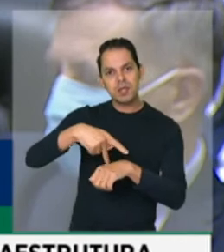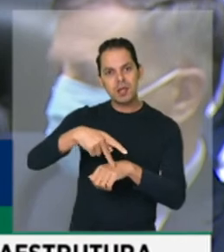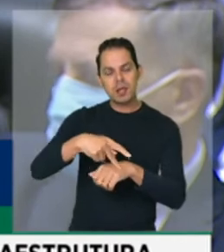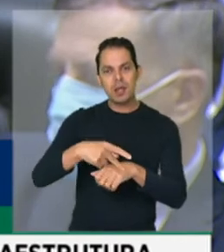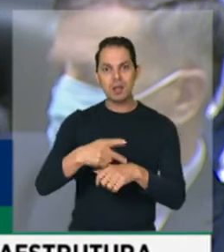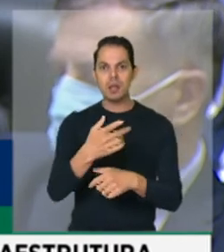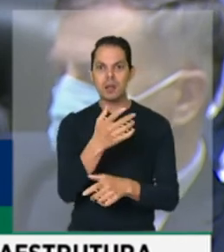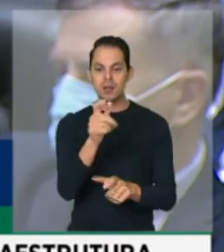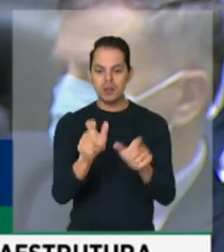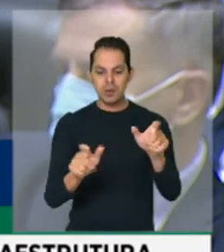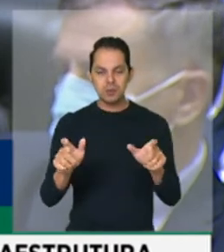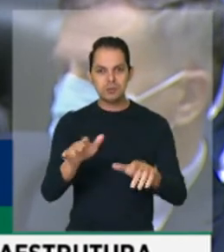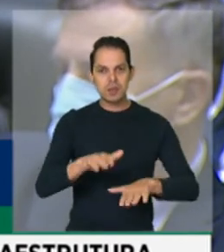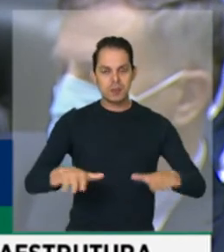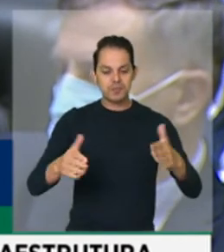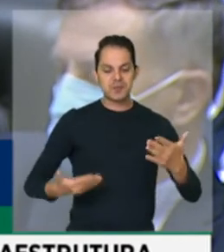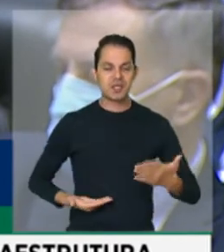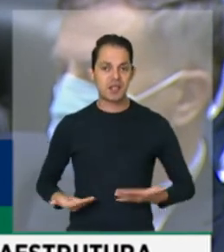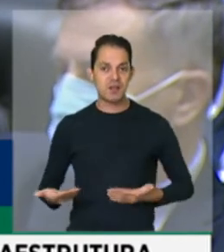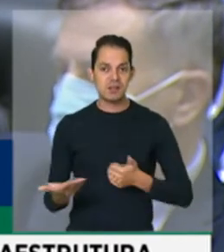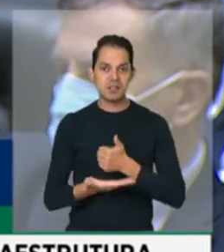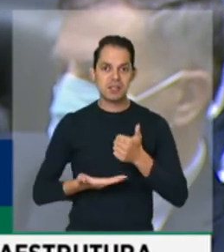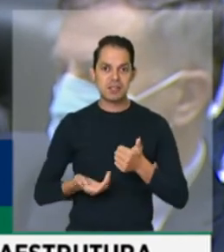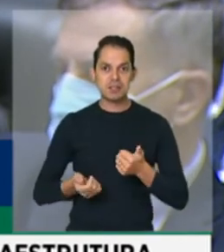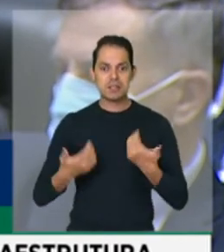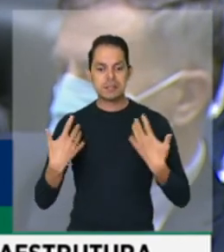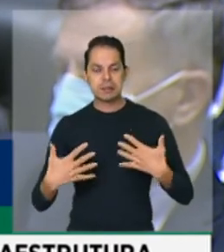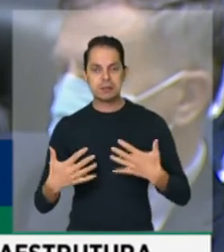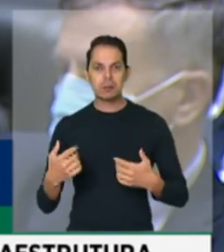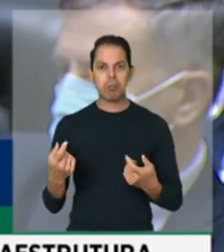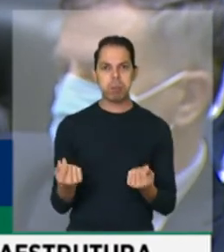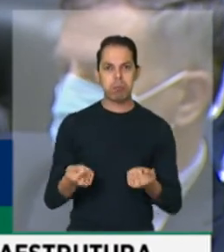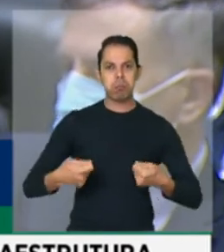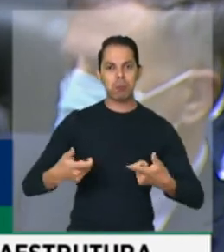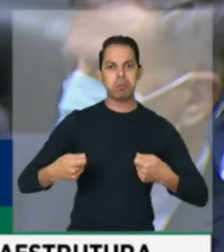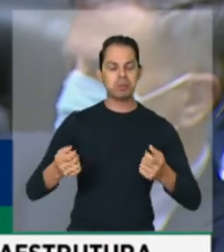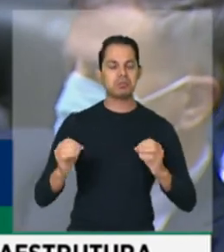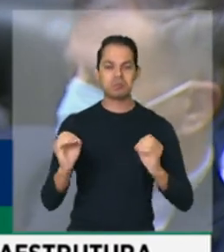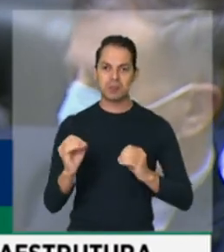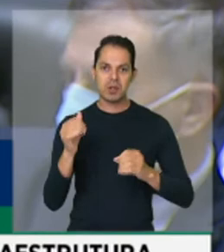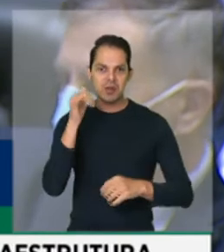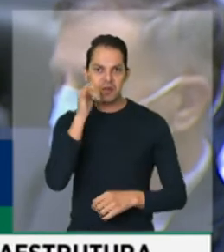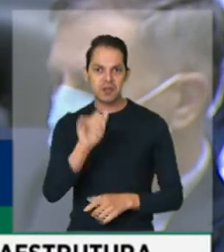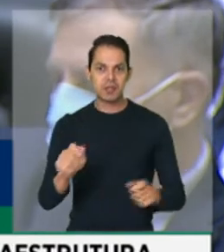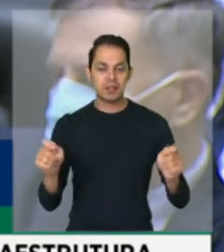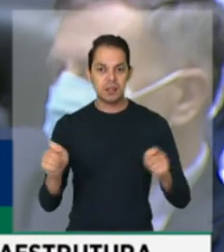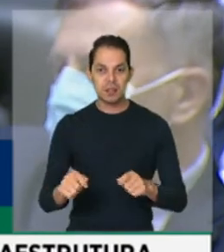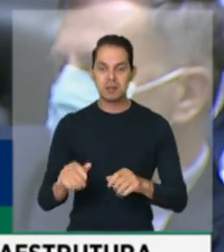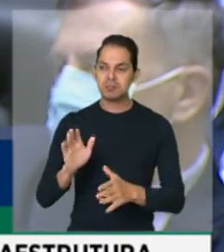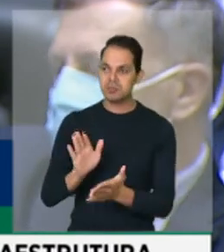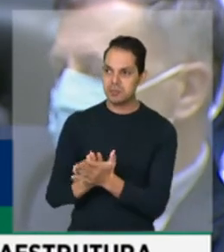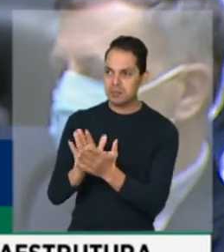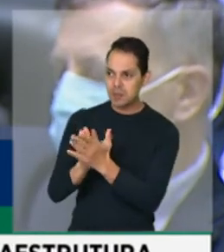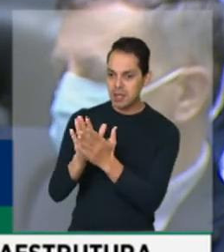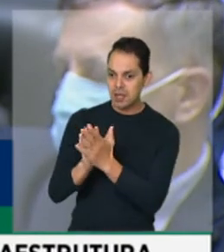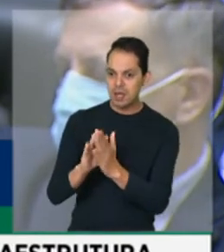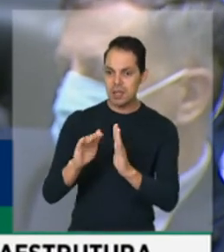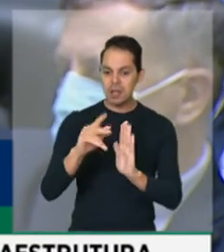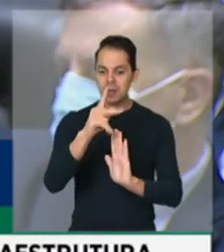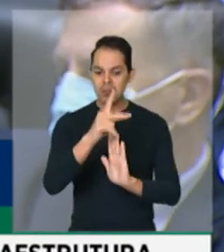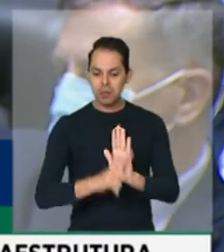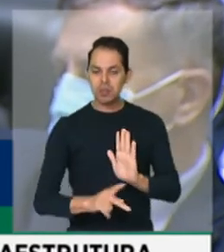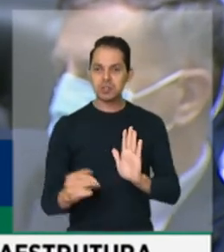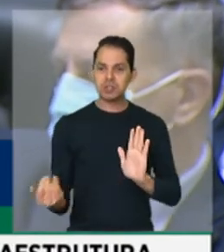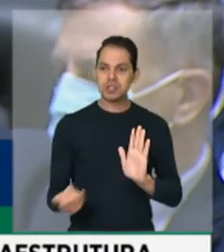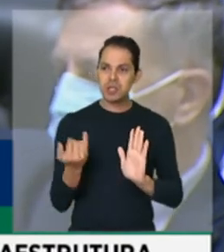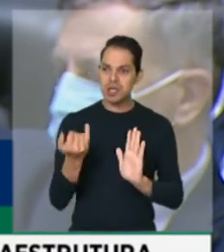nossa população. Por isso, parabenizo o presidente Arthur Lira, a sua iniciativa de pautar projetos que são fundamentais para o